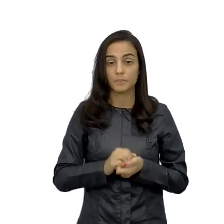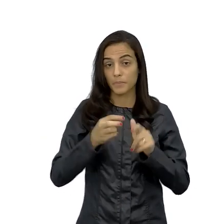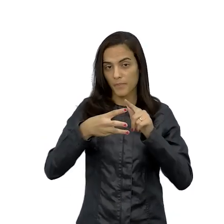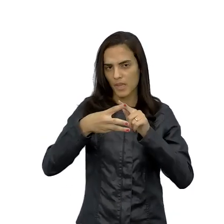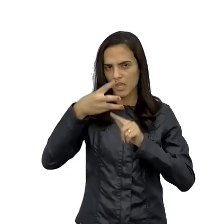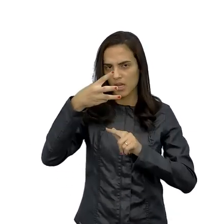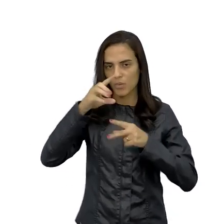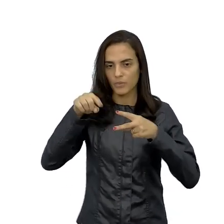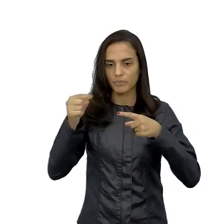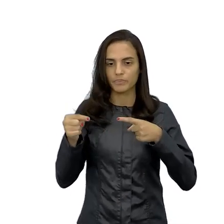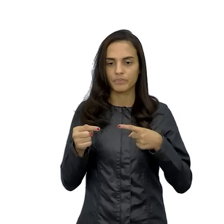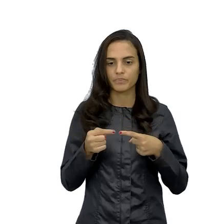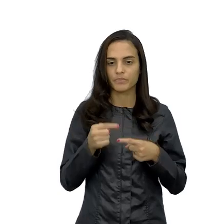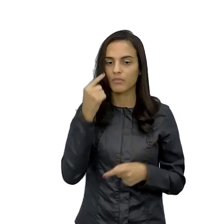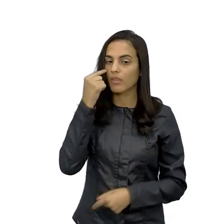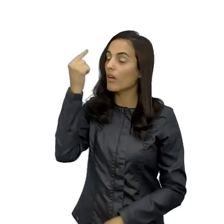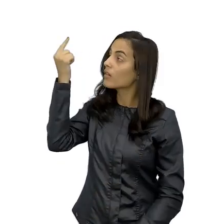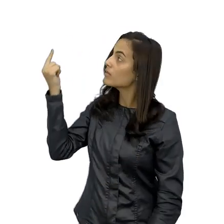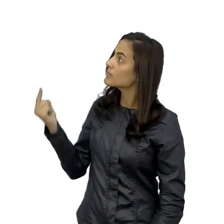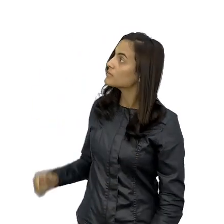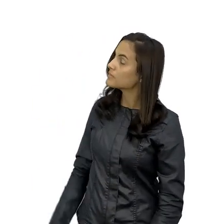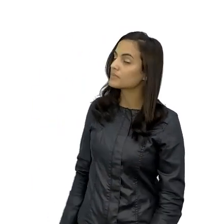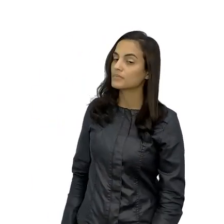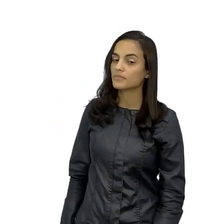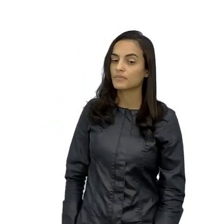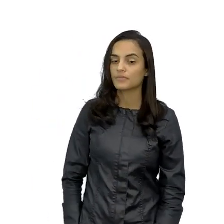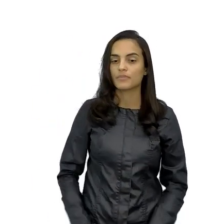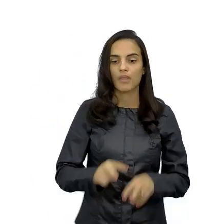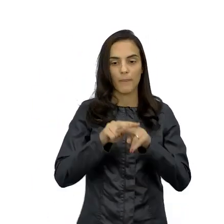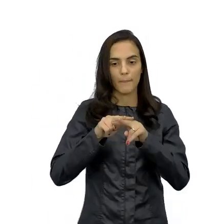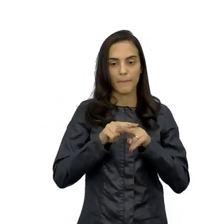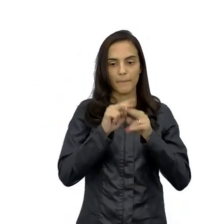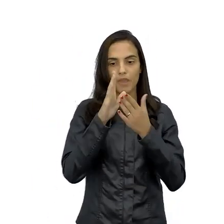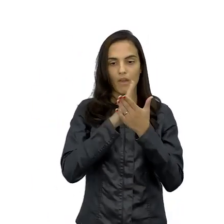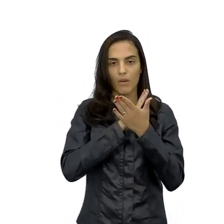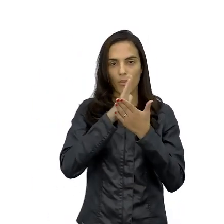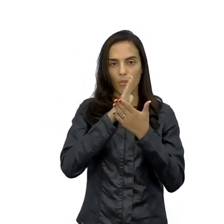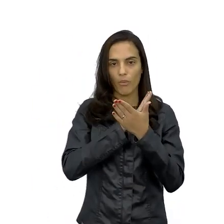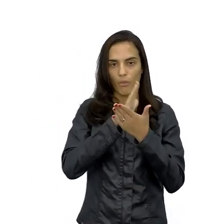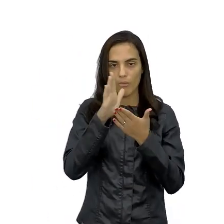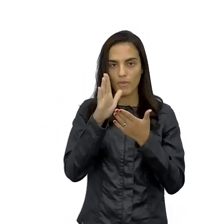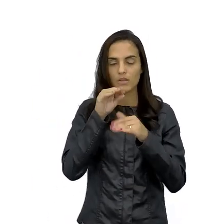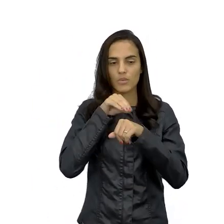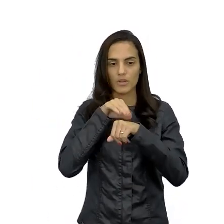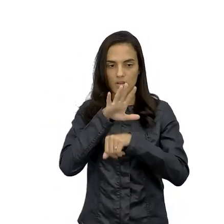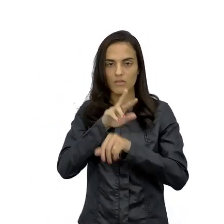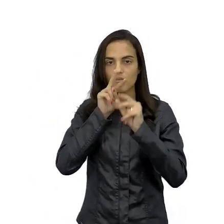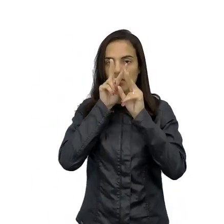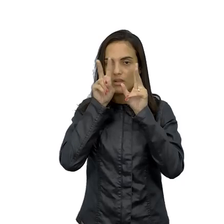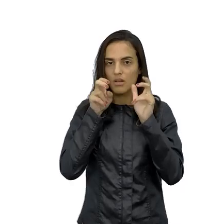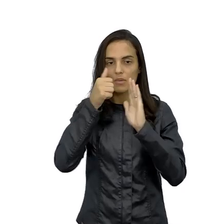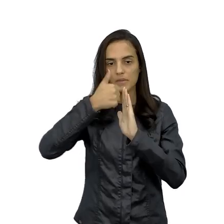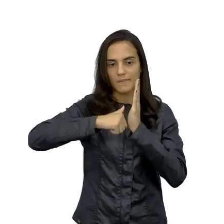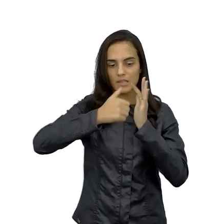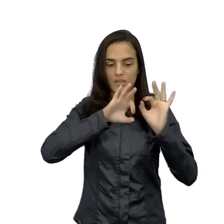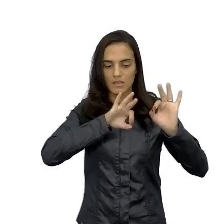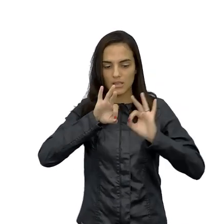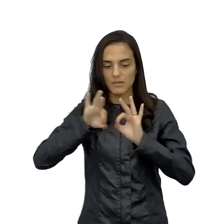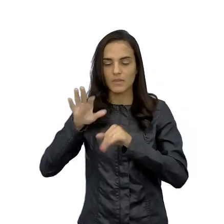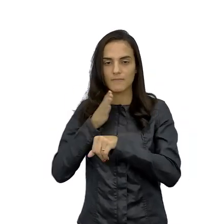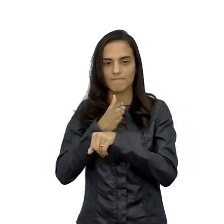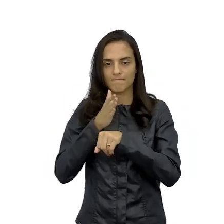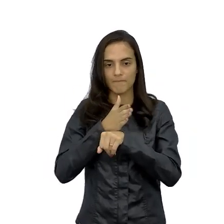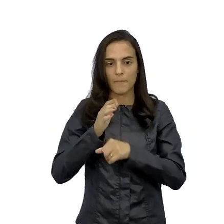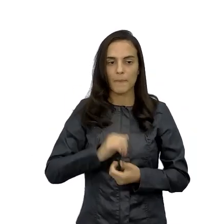3 objetivos, né? De retomar algumas das orientações sobre o tema de avaliação da Semana de Planejamento da